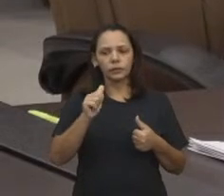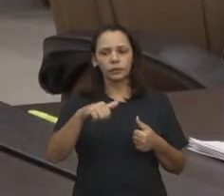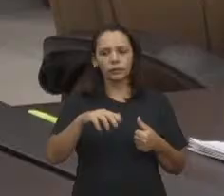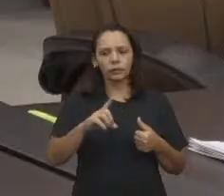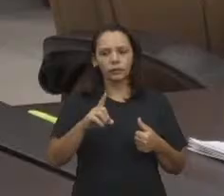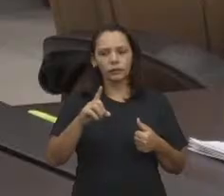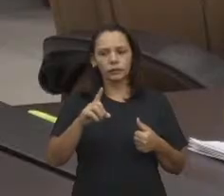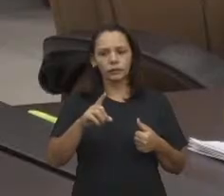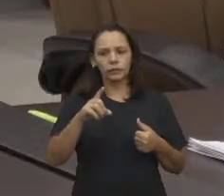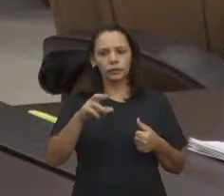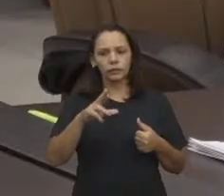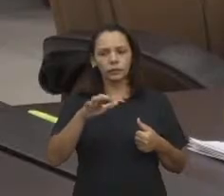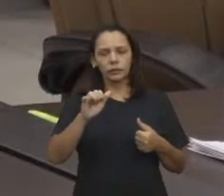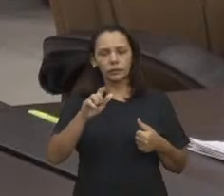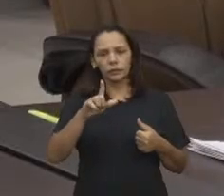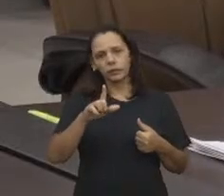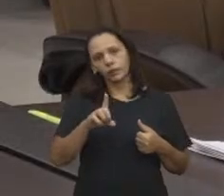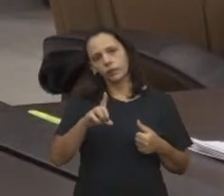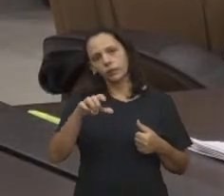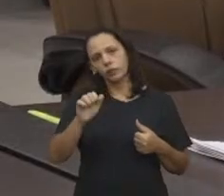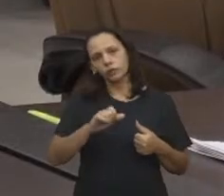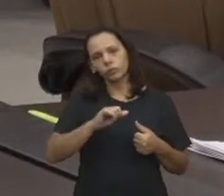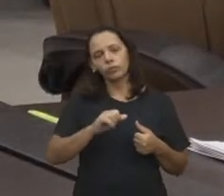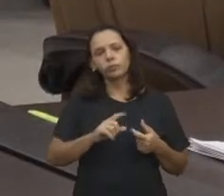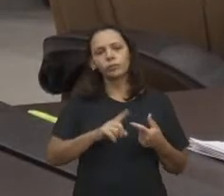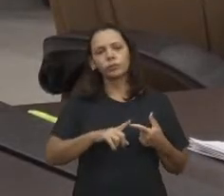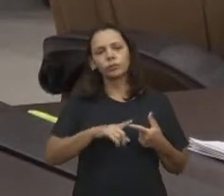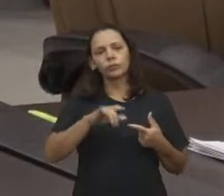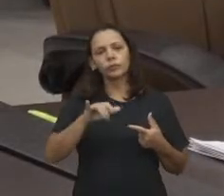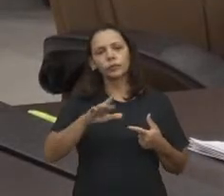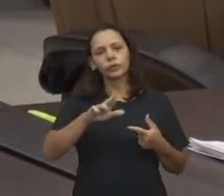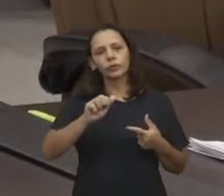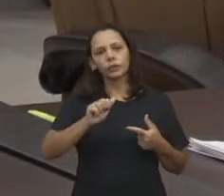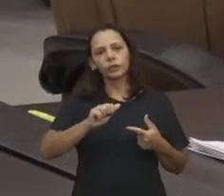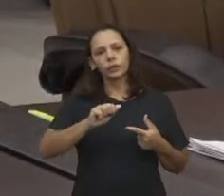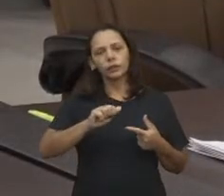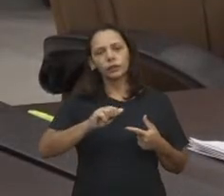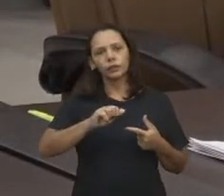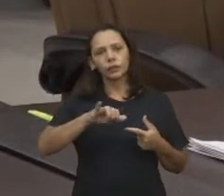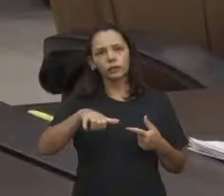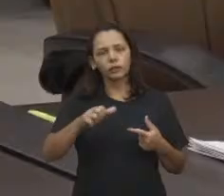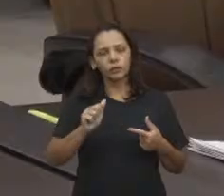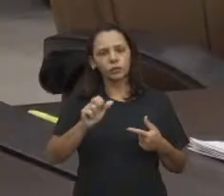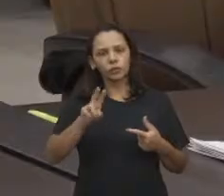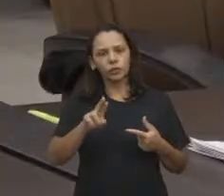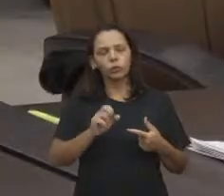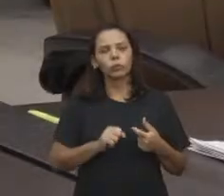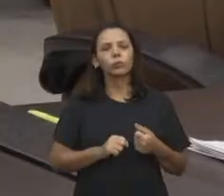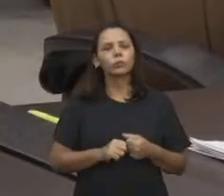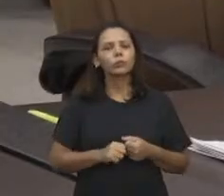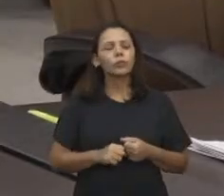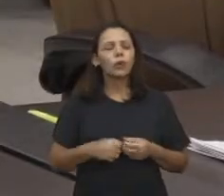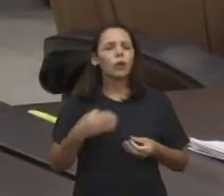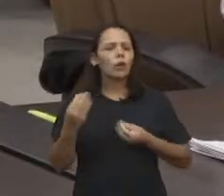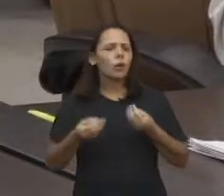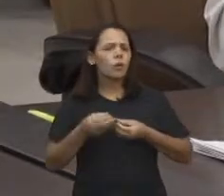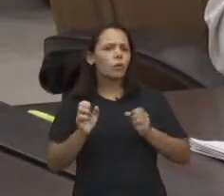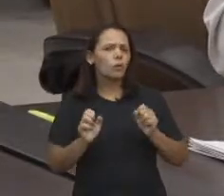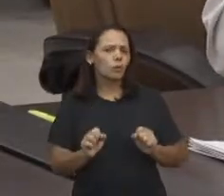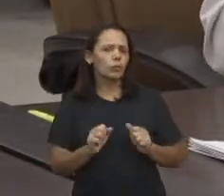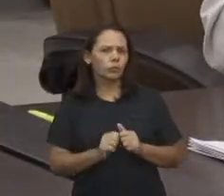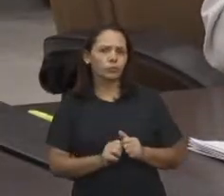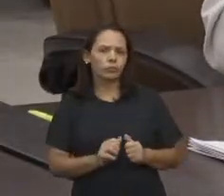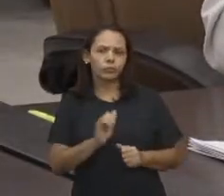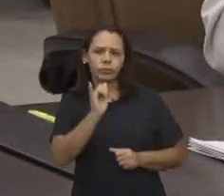Vila Branca. Como que pode, por exemplo, tem que ter um leve lá, como que pode, o cara